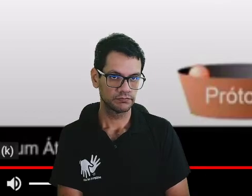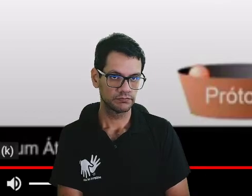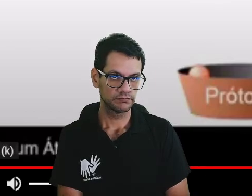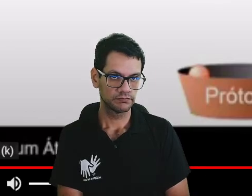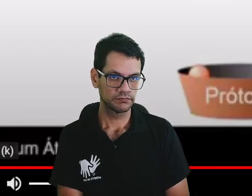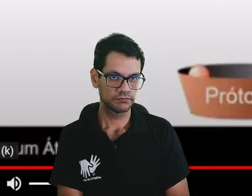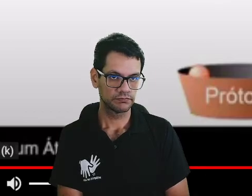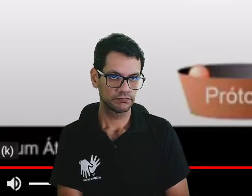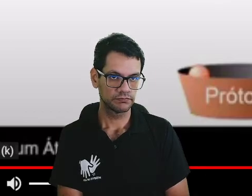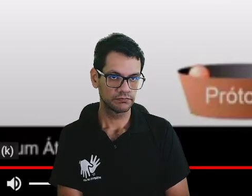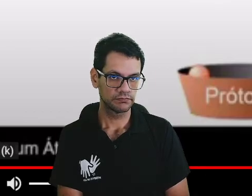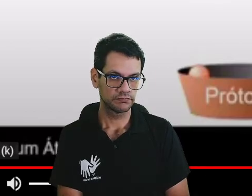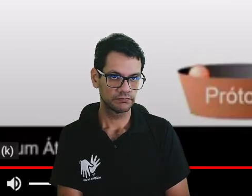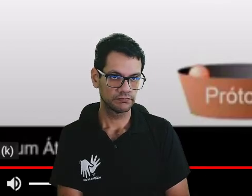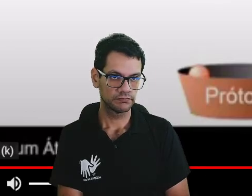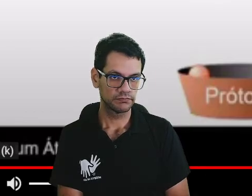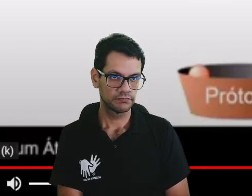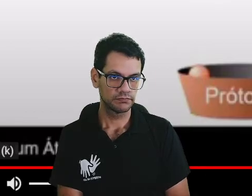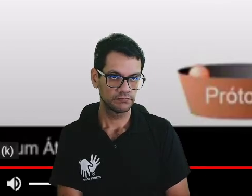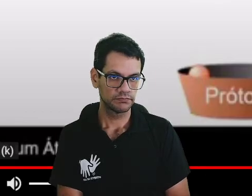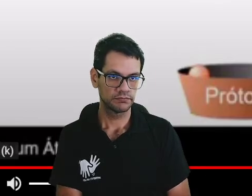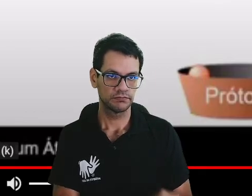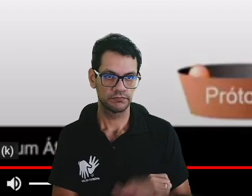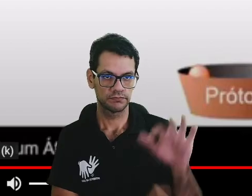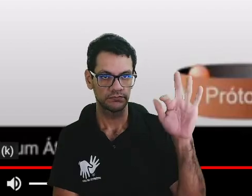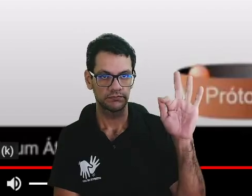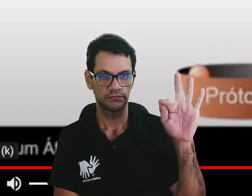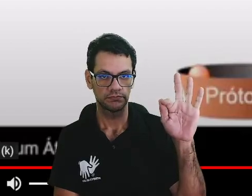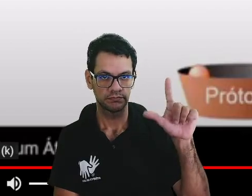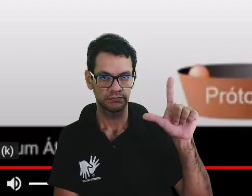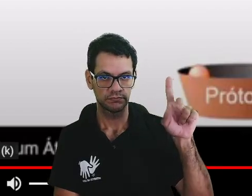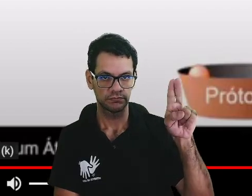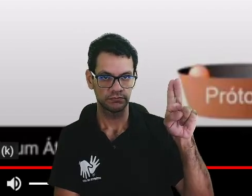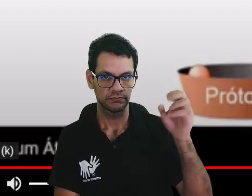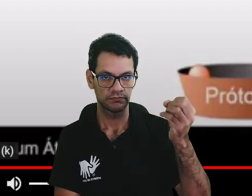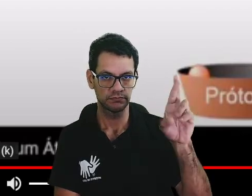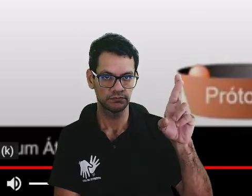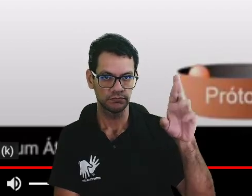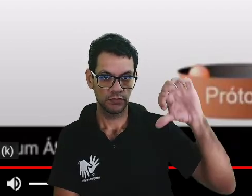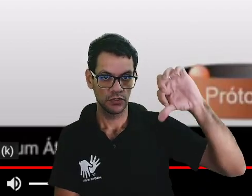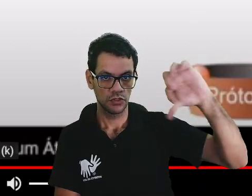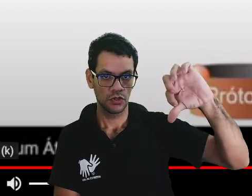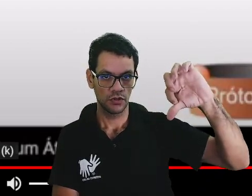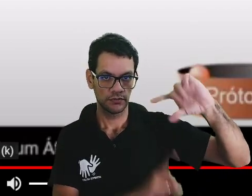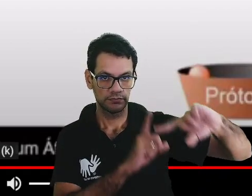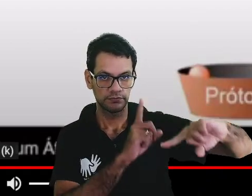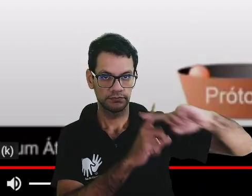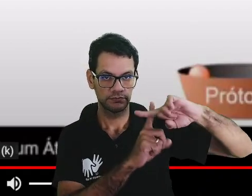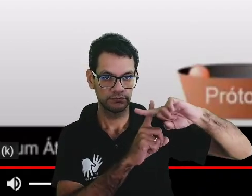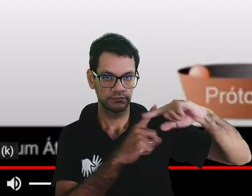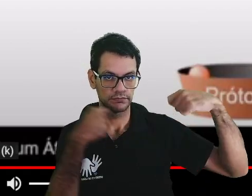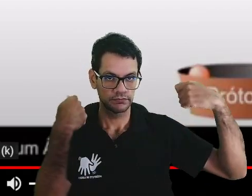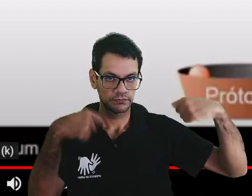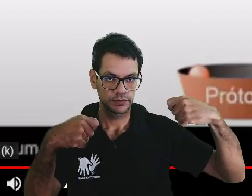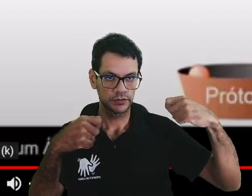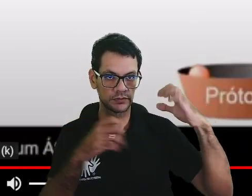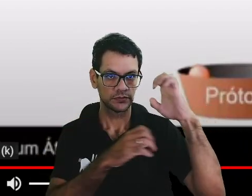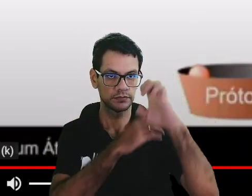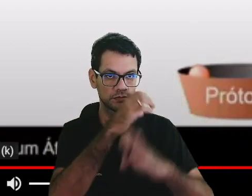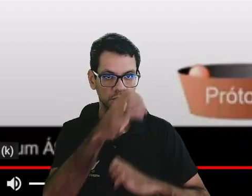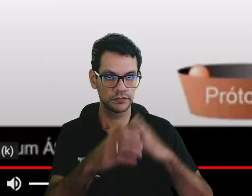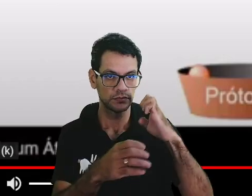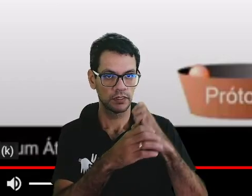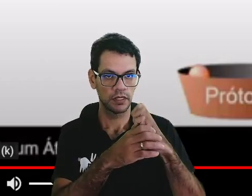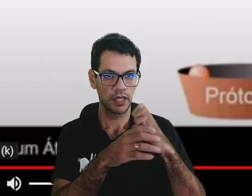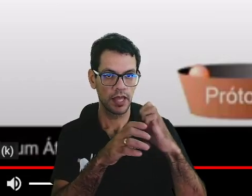flúor tá com 9 cargas positivas, certo? Precisa deixar ele eletricamente neutro.